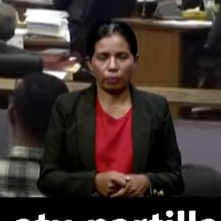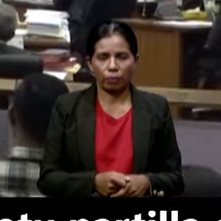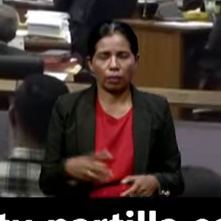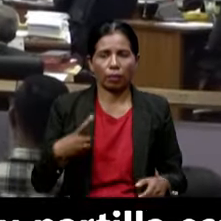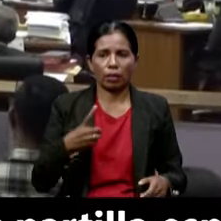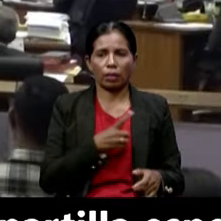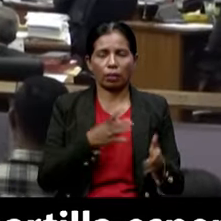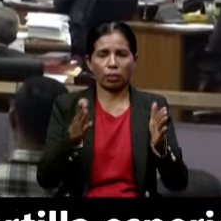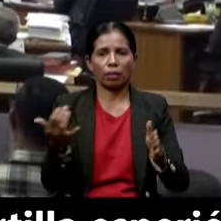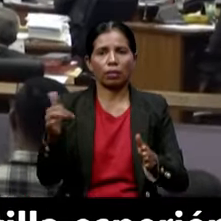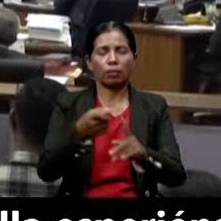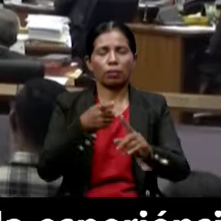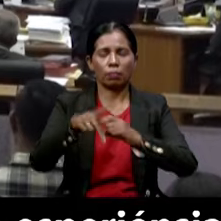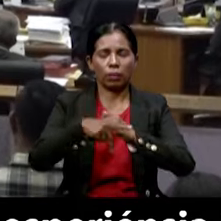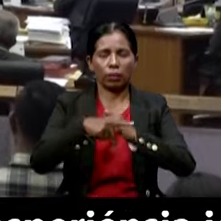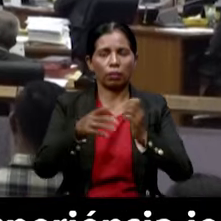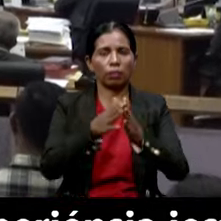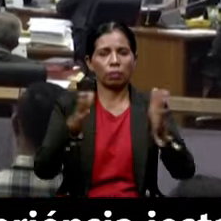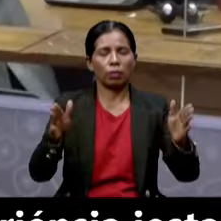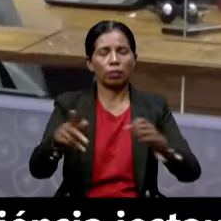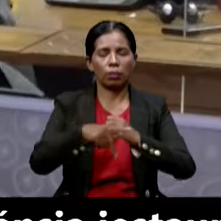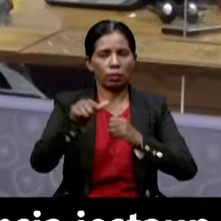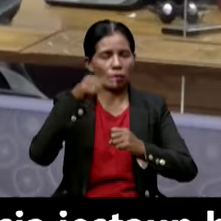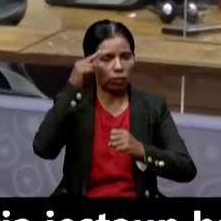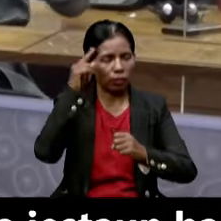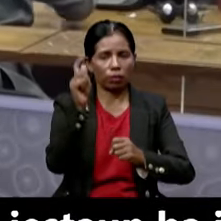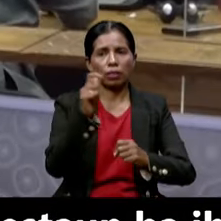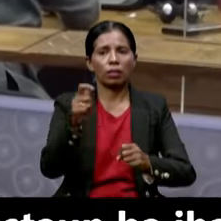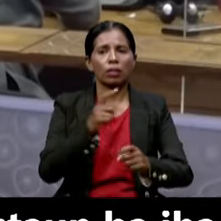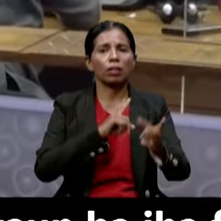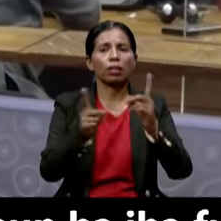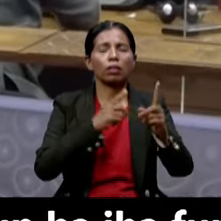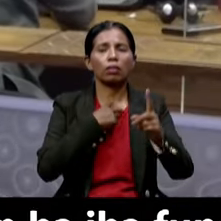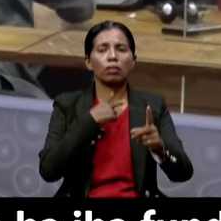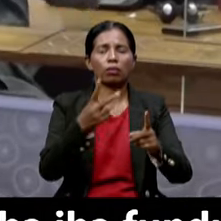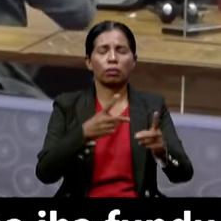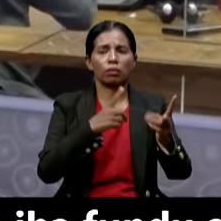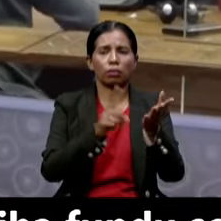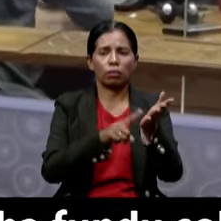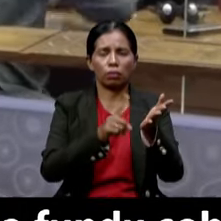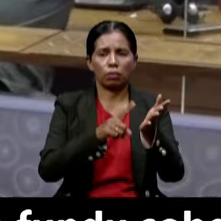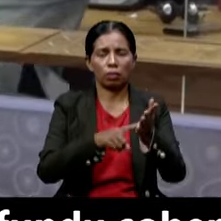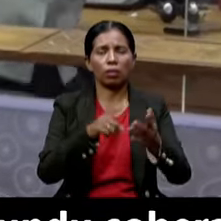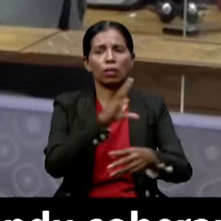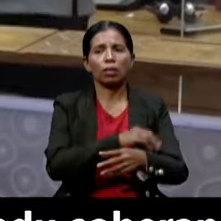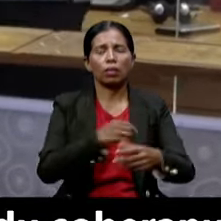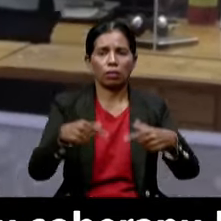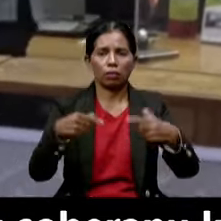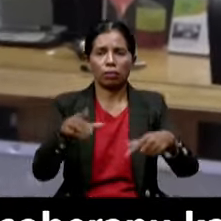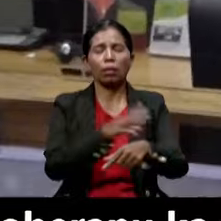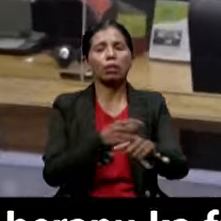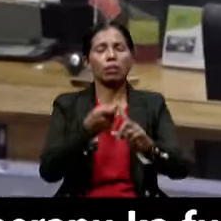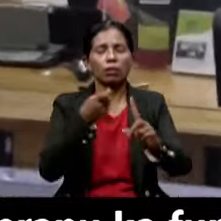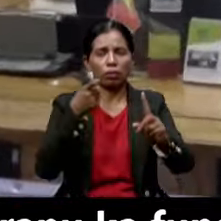Deputado Cira Rússia, bancada posição no bancada governo terça, né? Aquilar Malo e a reunião plenária. Afim, deputado Cira Rússia, bancada